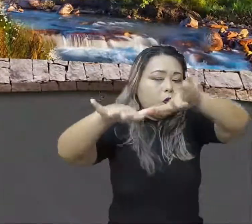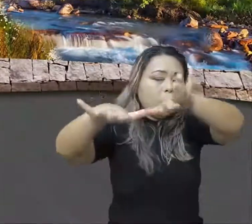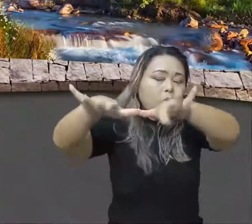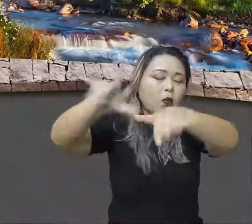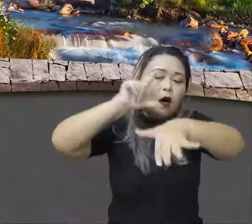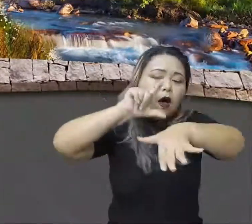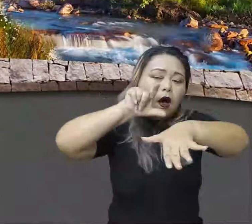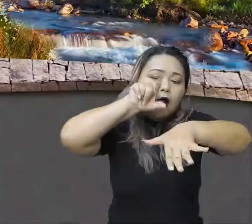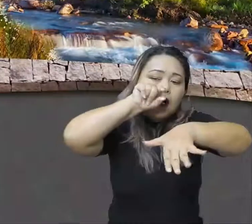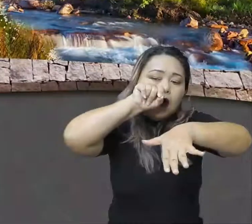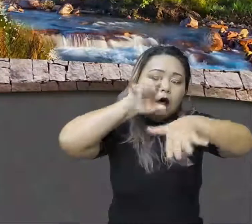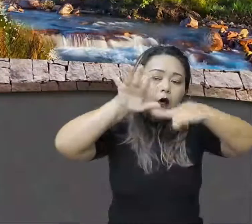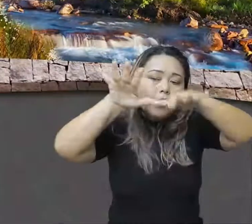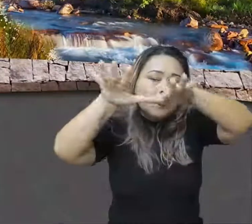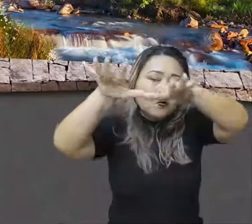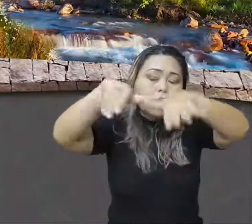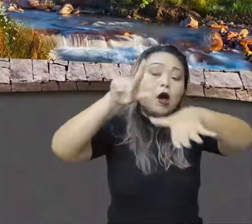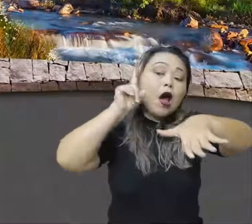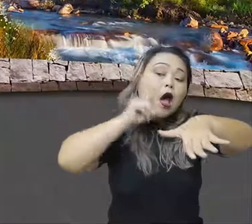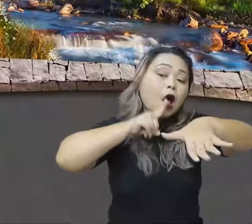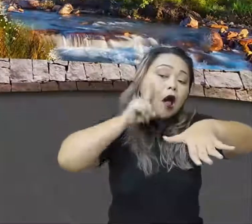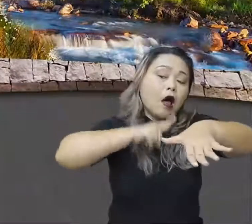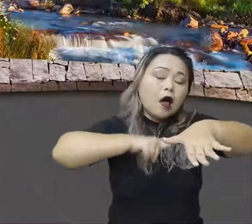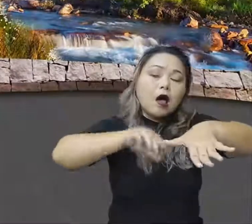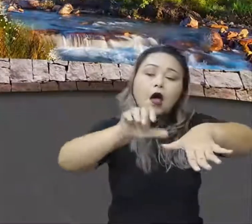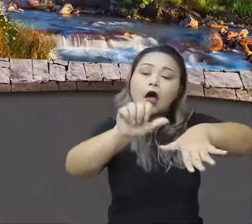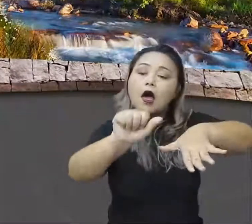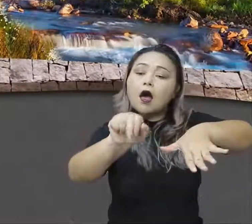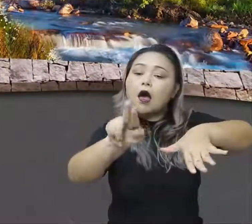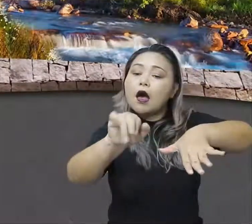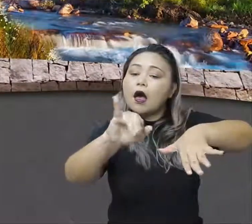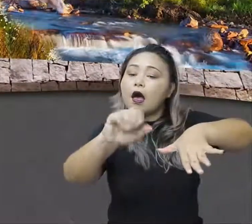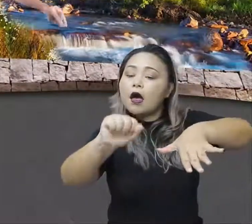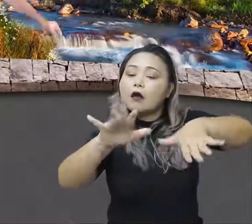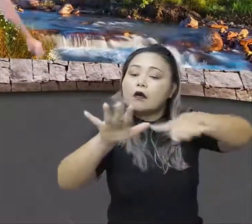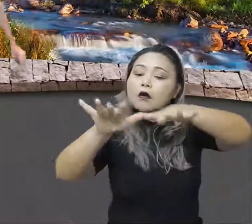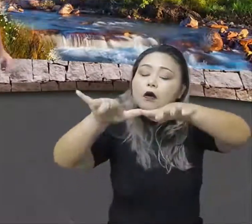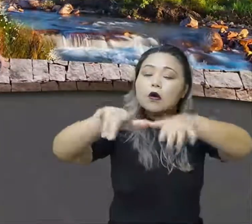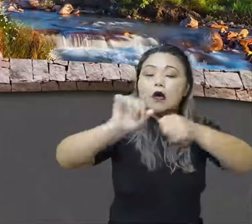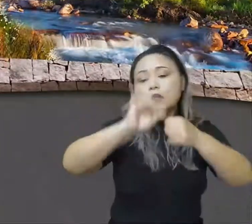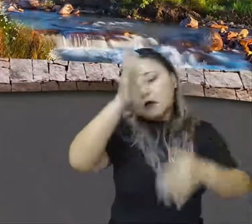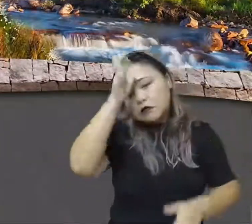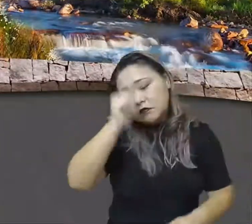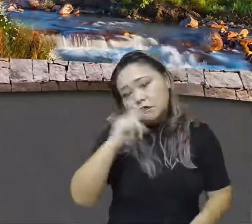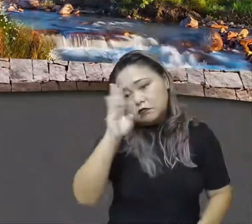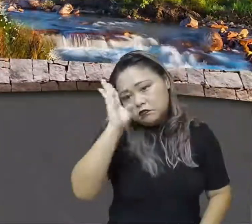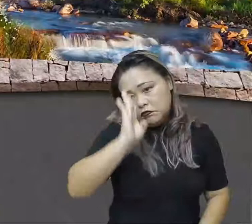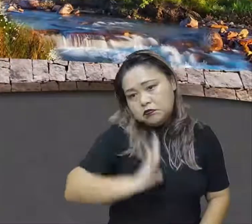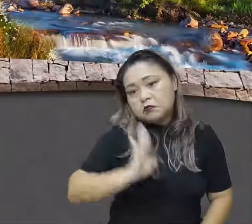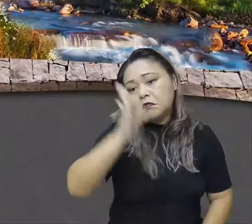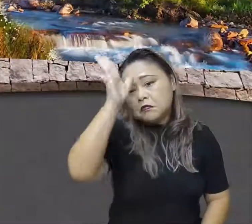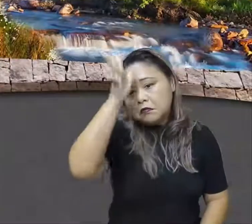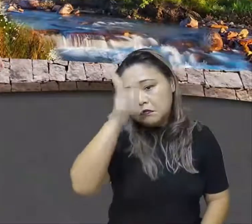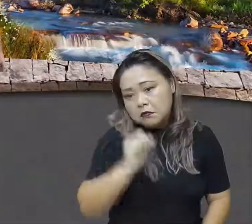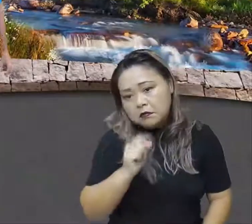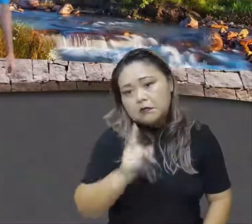cima. Os Estados Unidos é uma águia, né? Tá lá só em cima. Ó. Nós não, só uma galinhazinha lá.